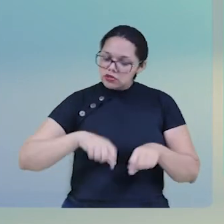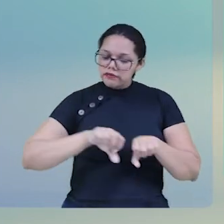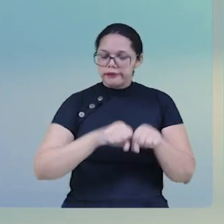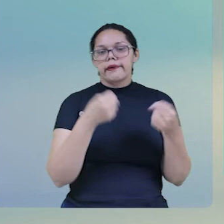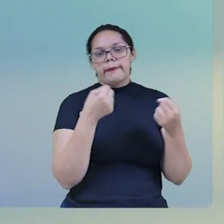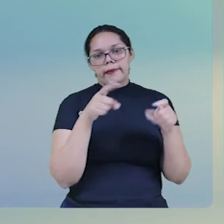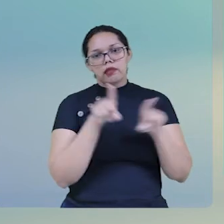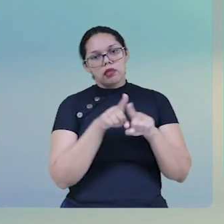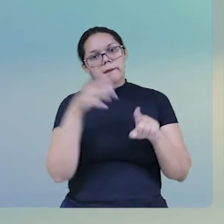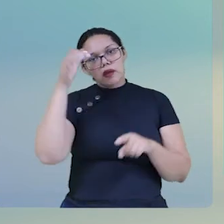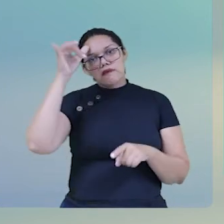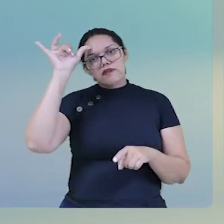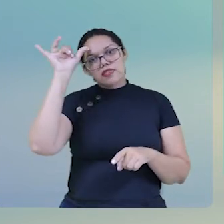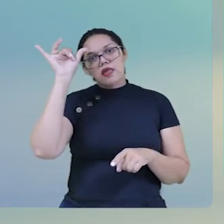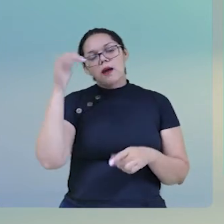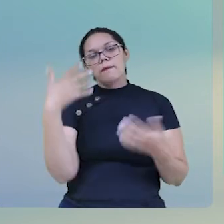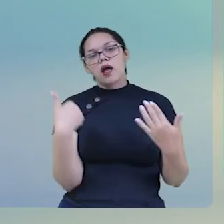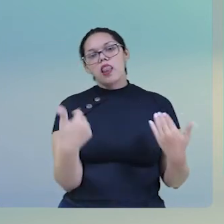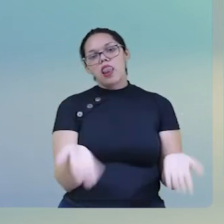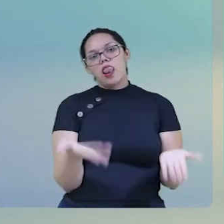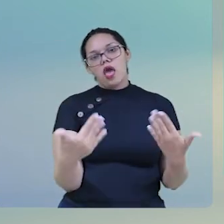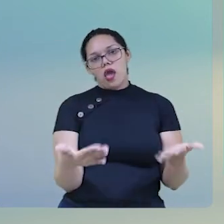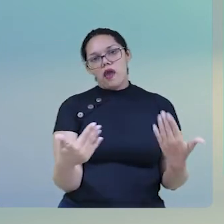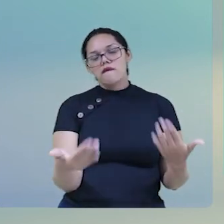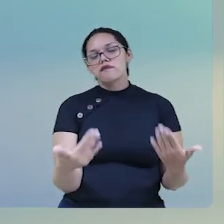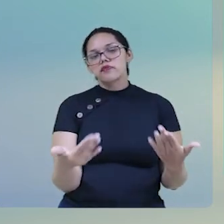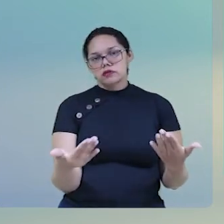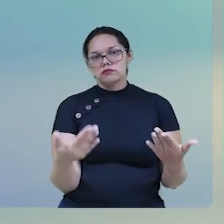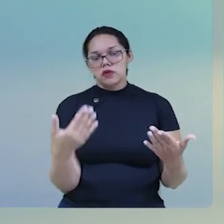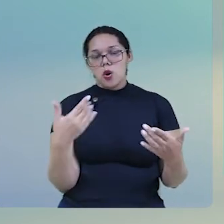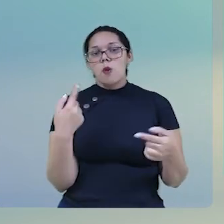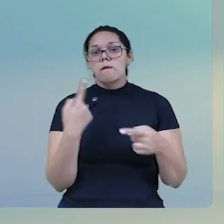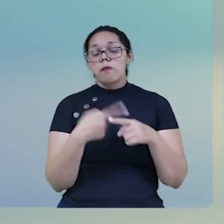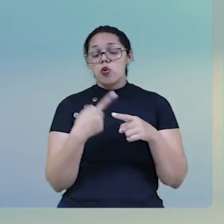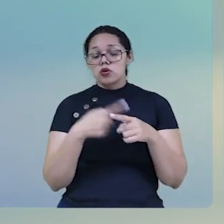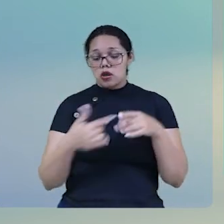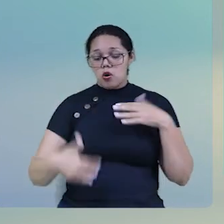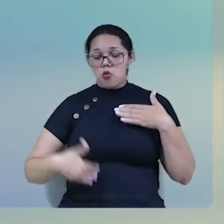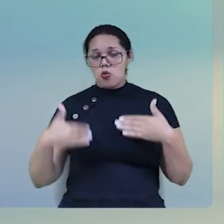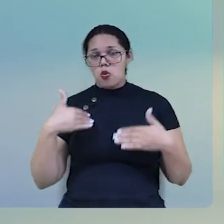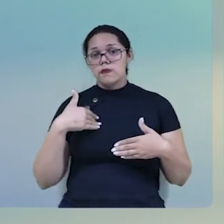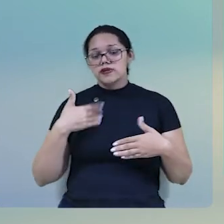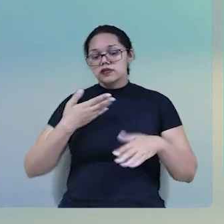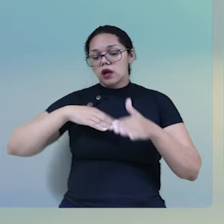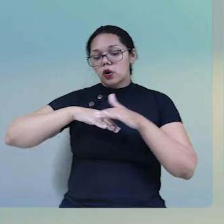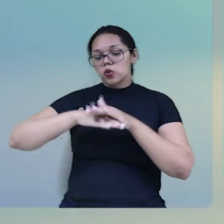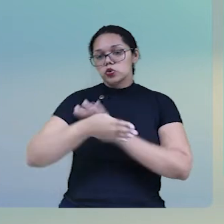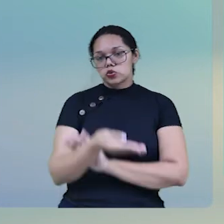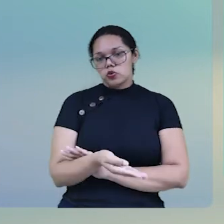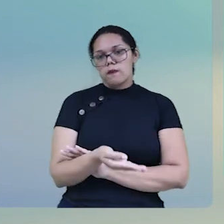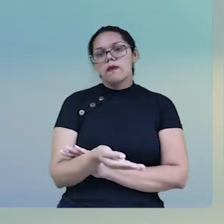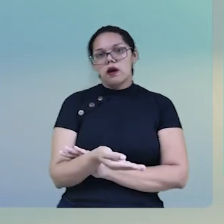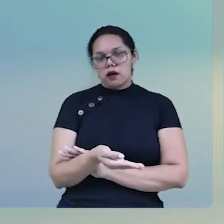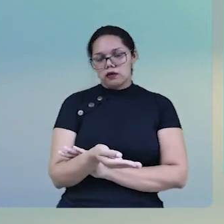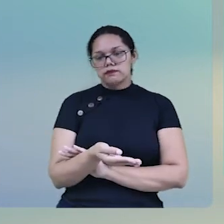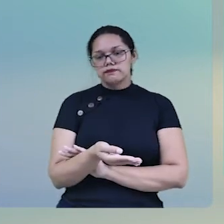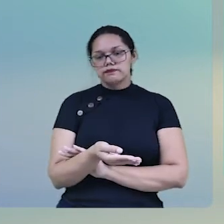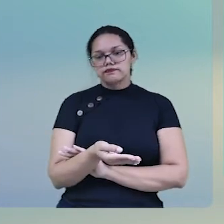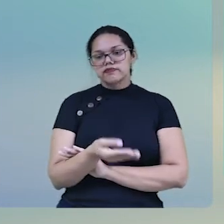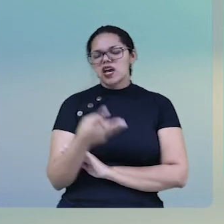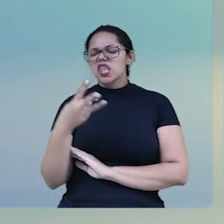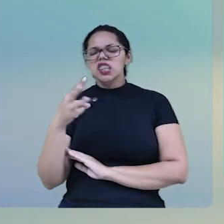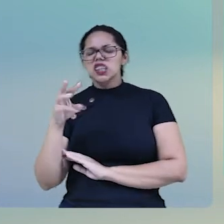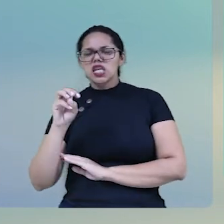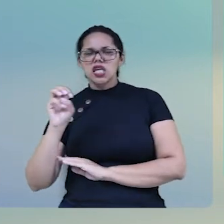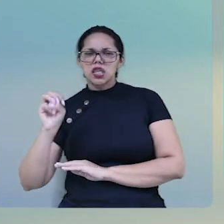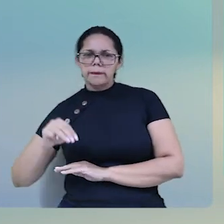baixo impacto, não estou falando sem impacto, porque o corpo também tem que se acostumar com o impacto. Então, atividades de baixo impacto durante 30